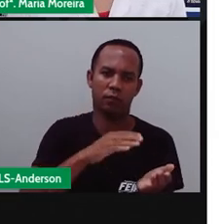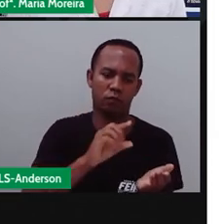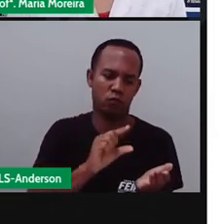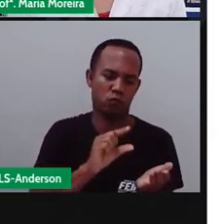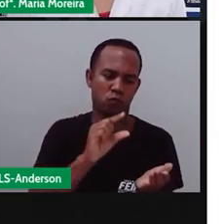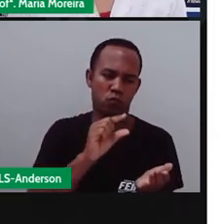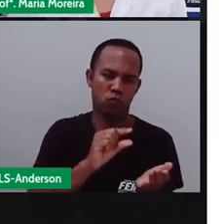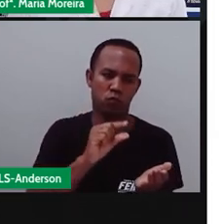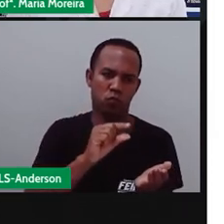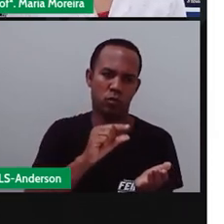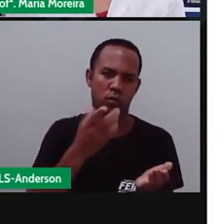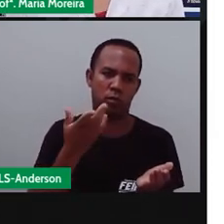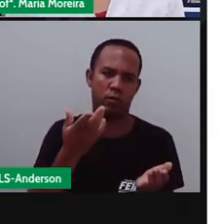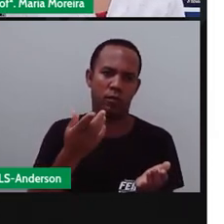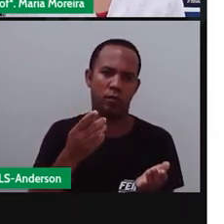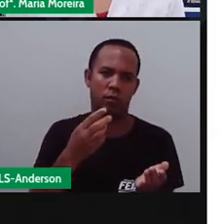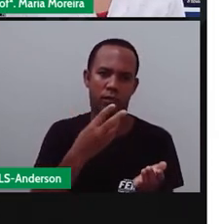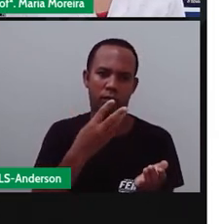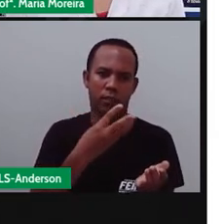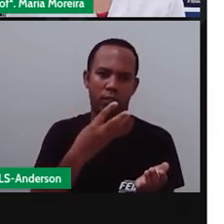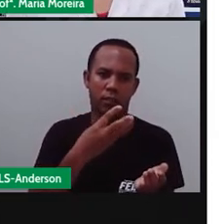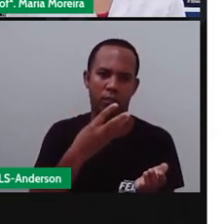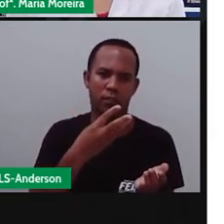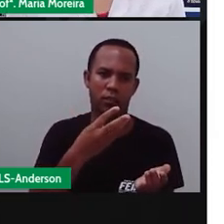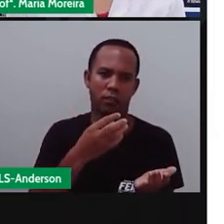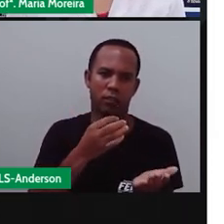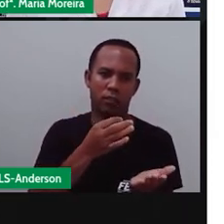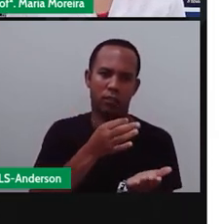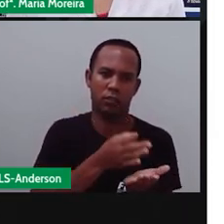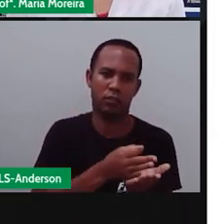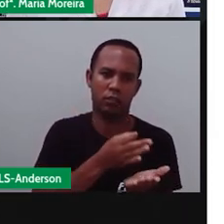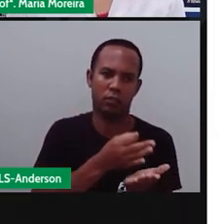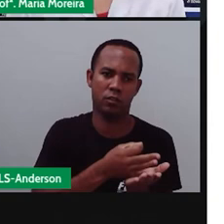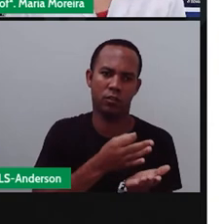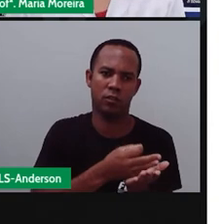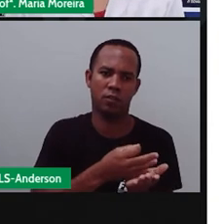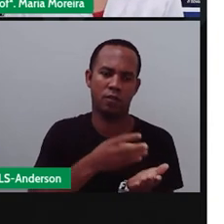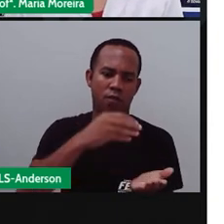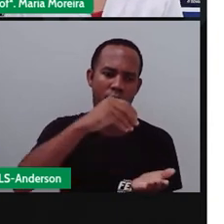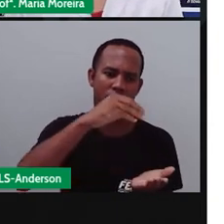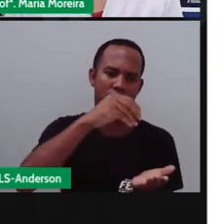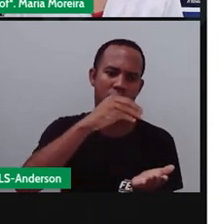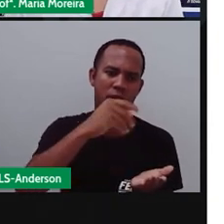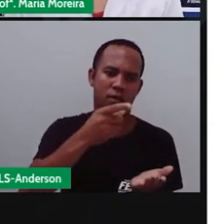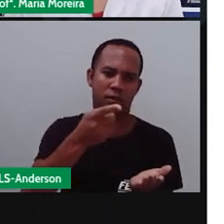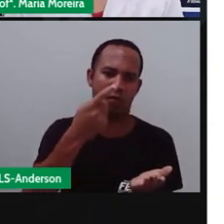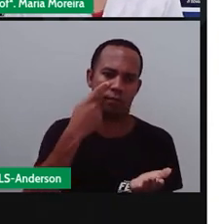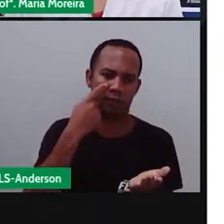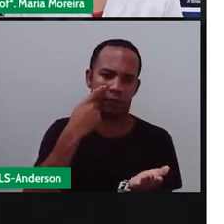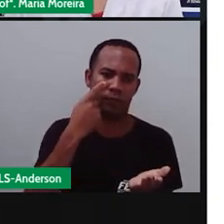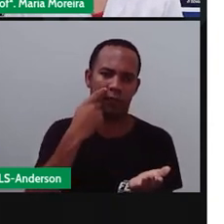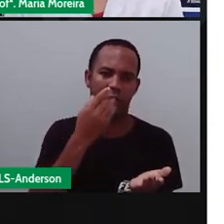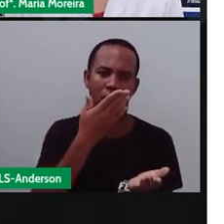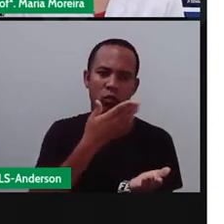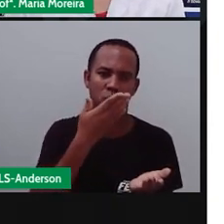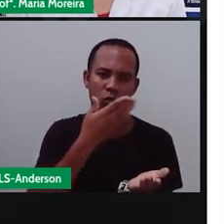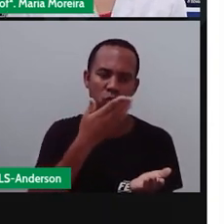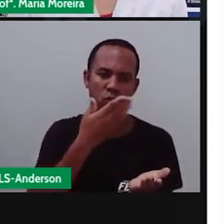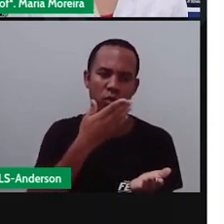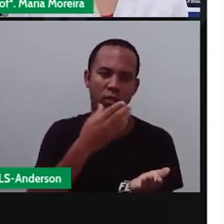fermento em pó, 3 xícaras de farinha de trigo, 3 xícaras de